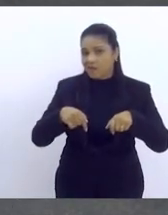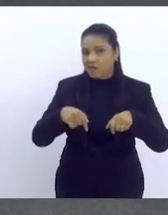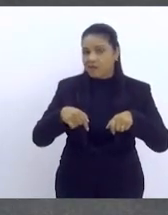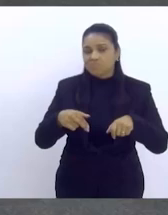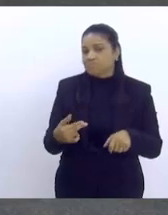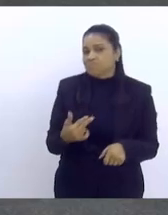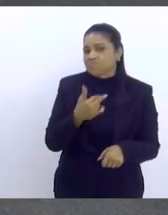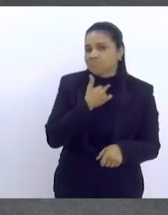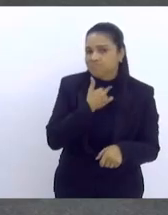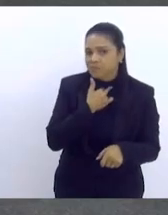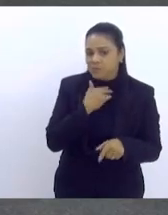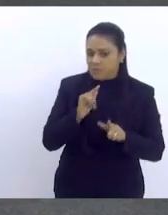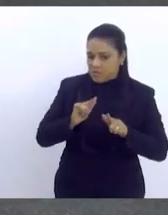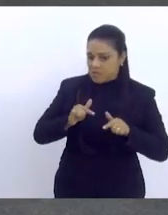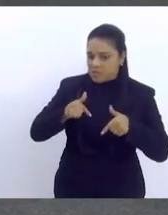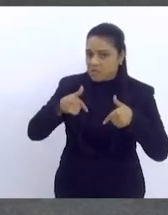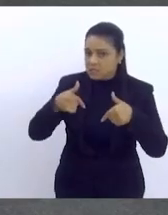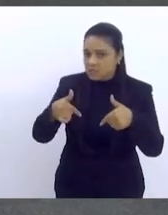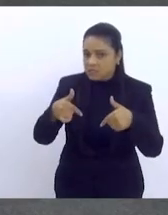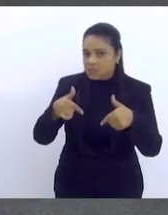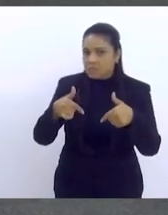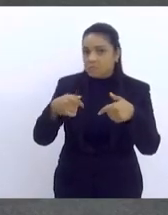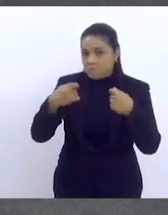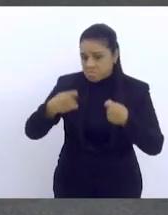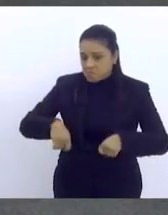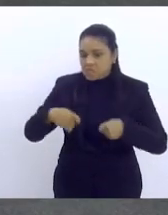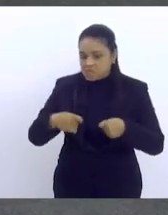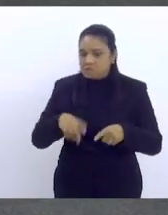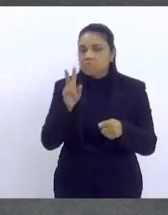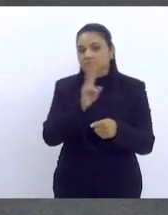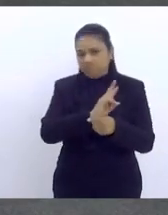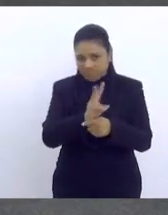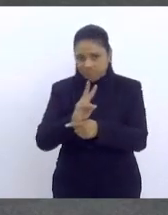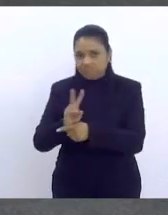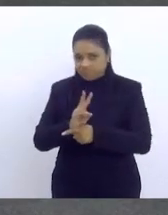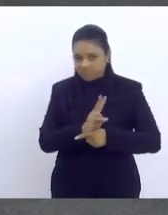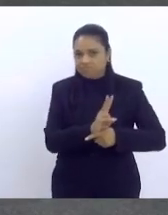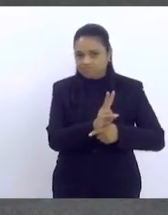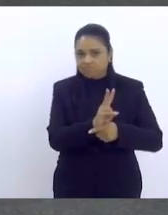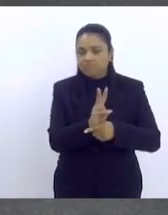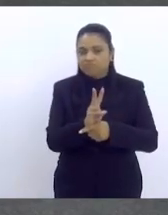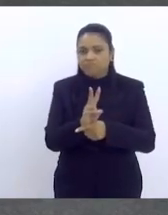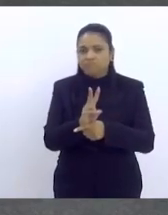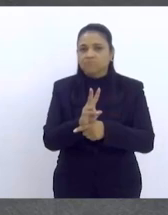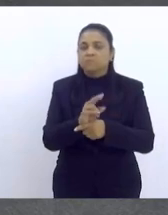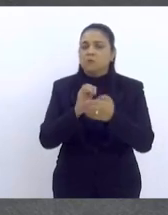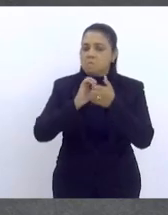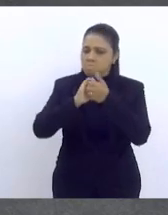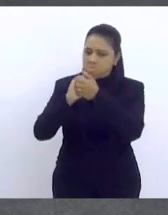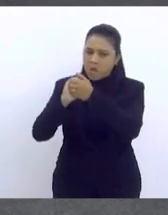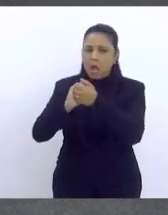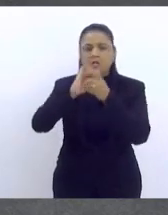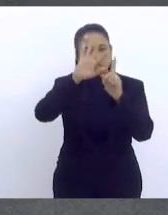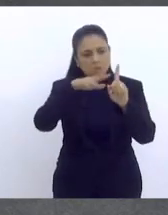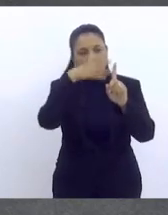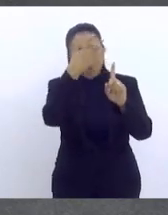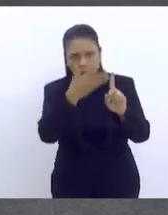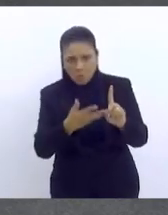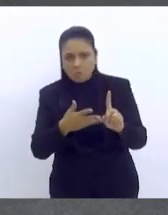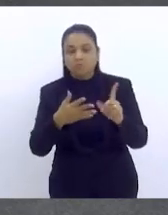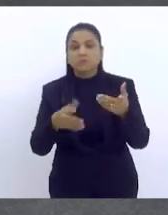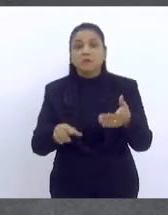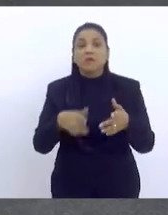exercidos em sua plena competência e é por isso que merece todos os nossos elogios mas pedir